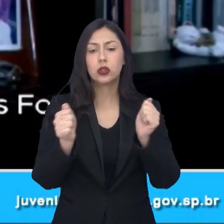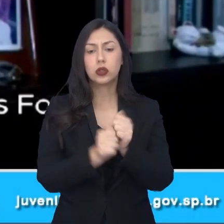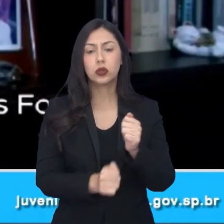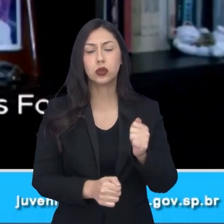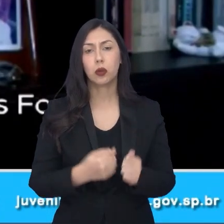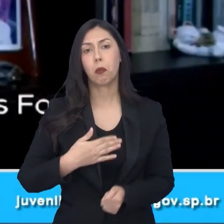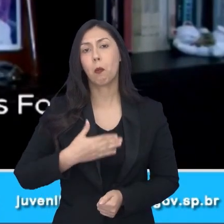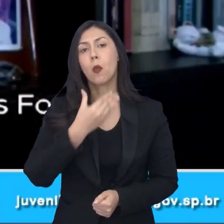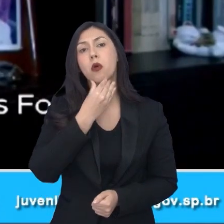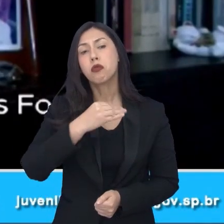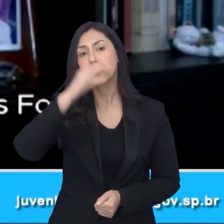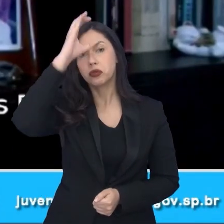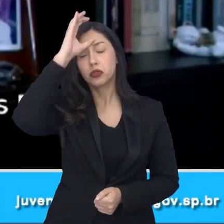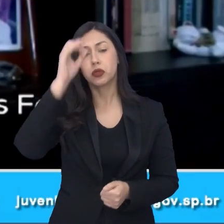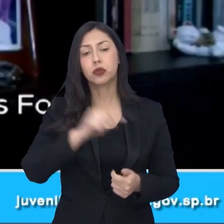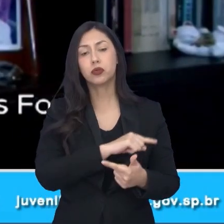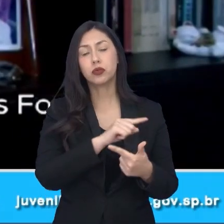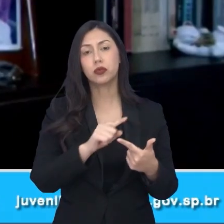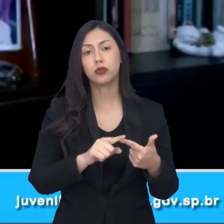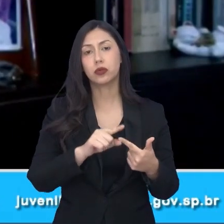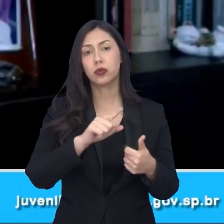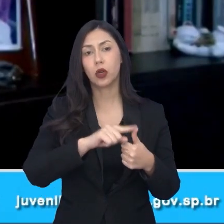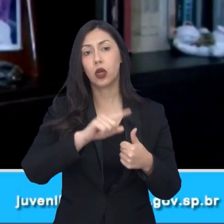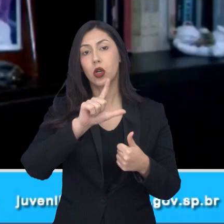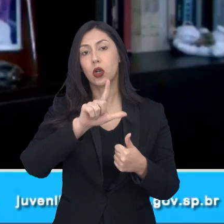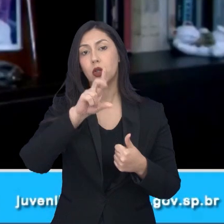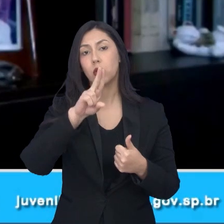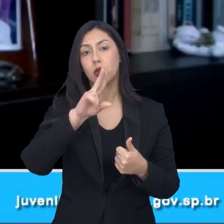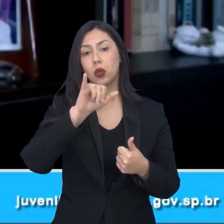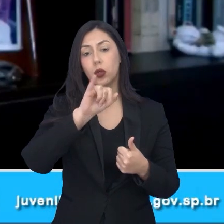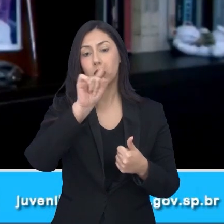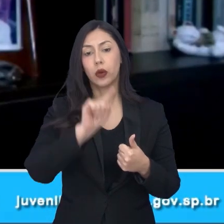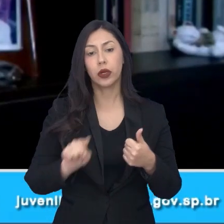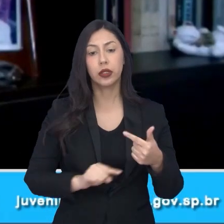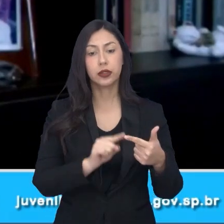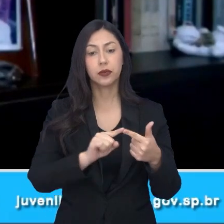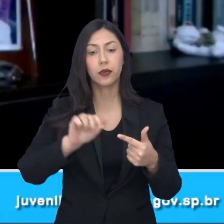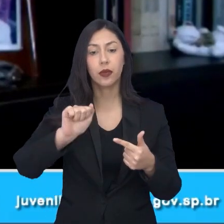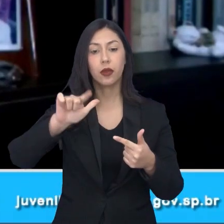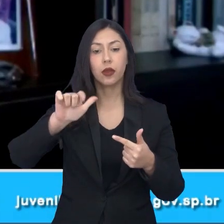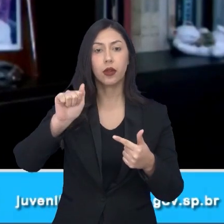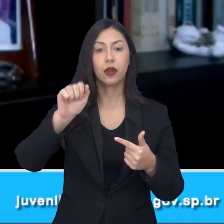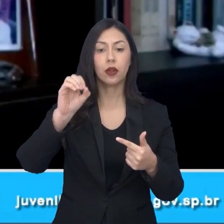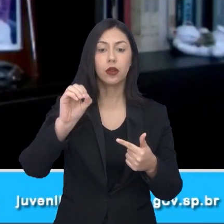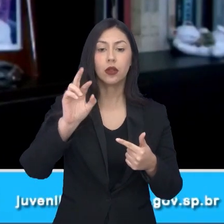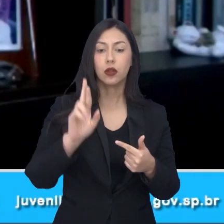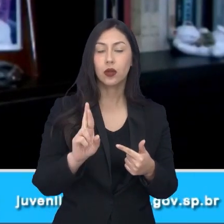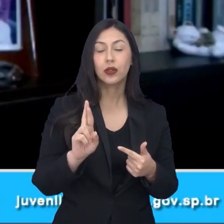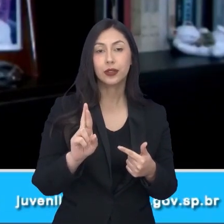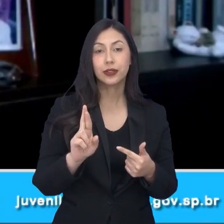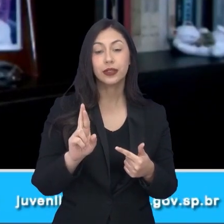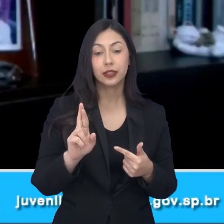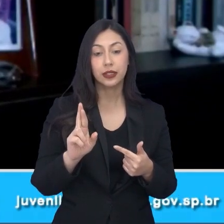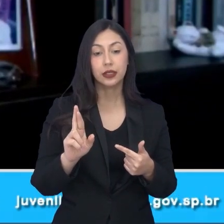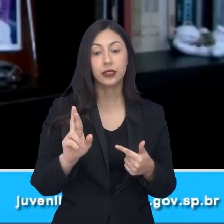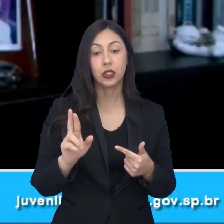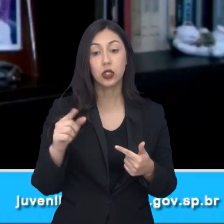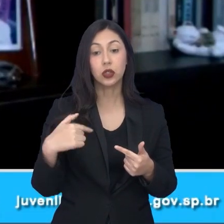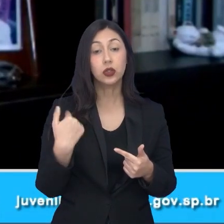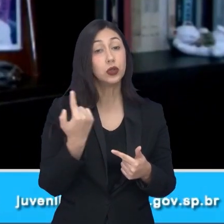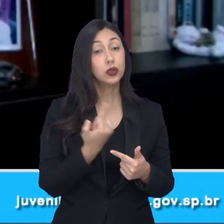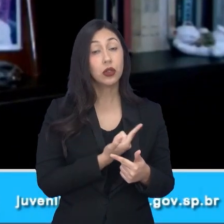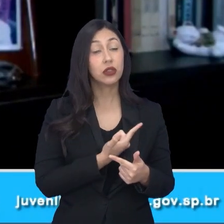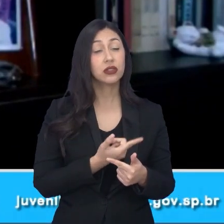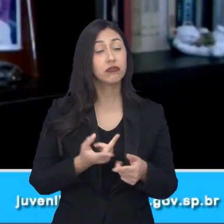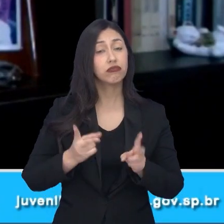meu tio, Luiz Carlos Mendes Fogaça, mais a Lauro Monteiro, nós íamos todas